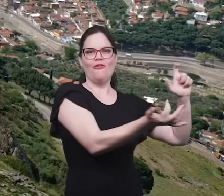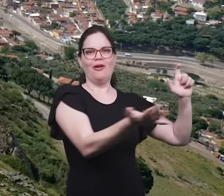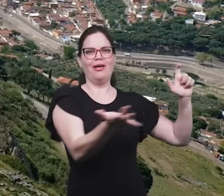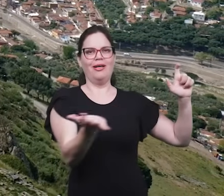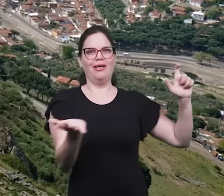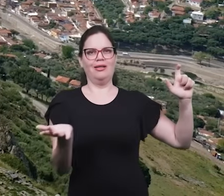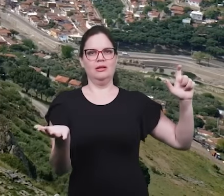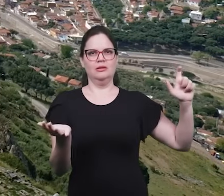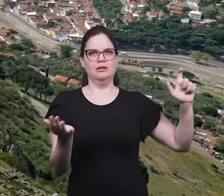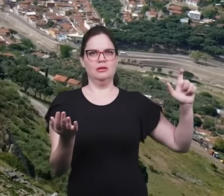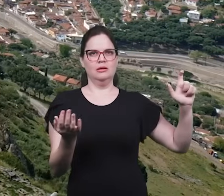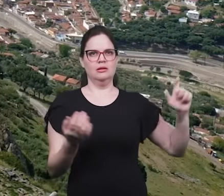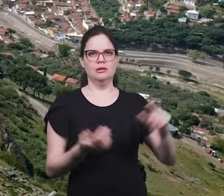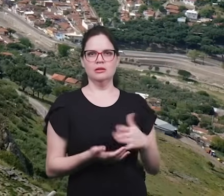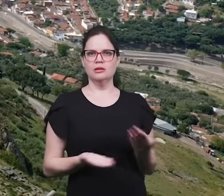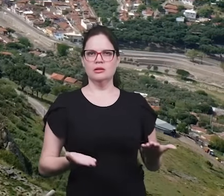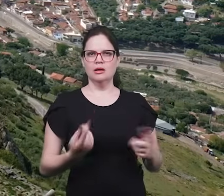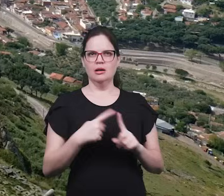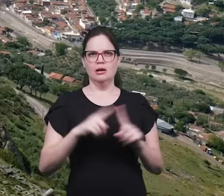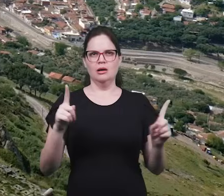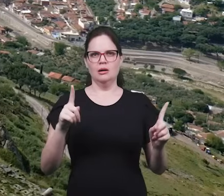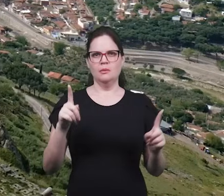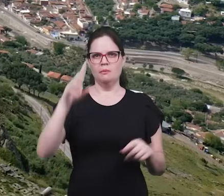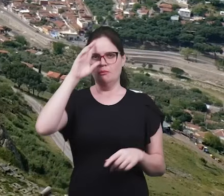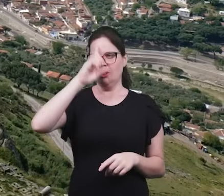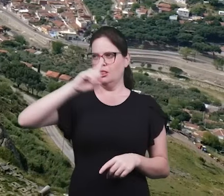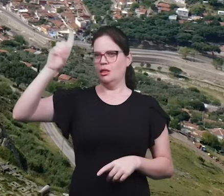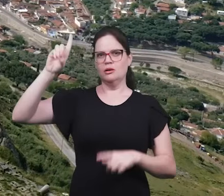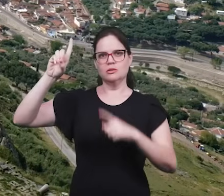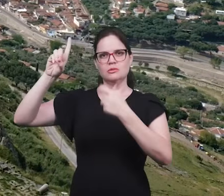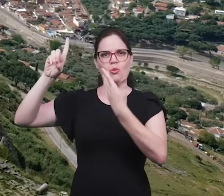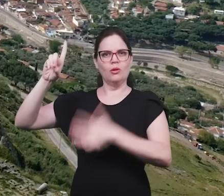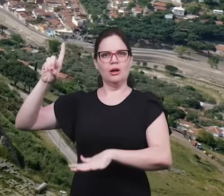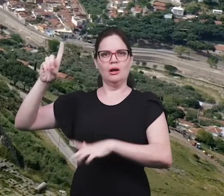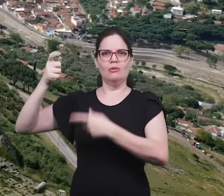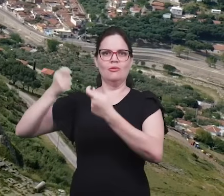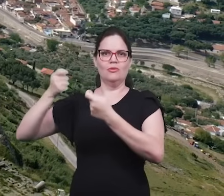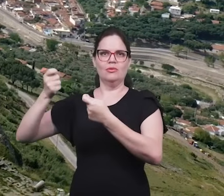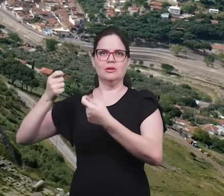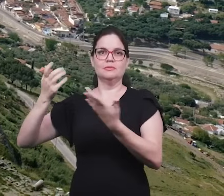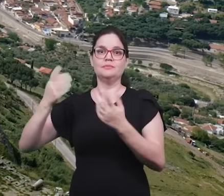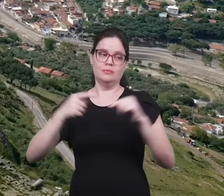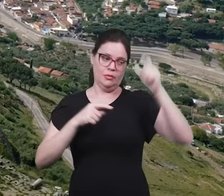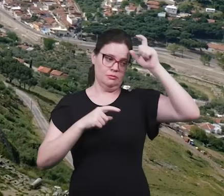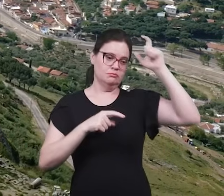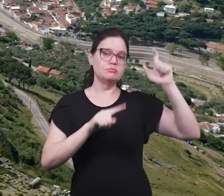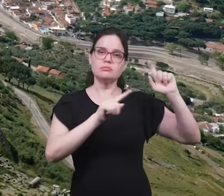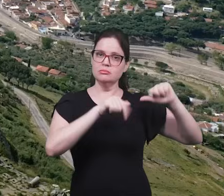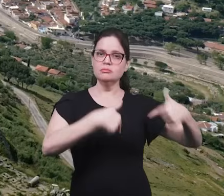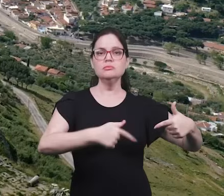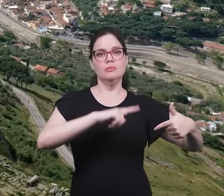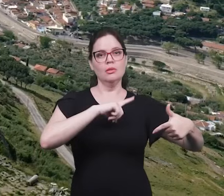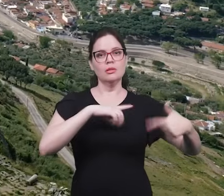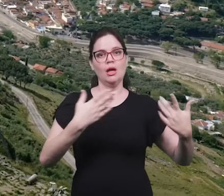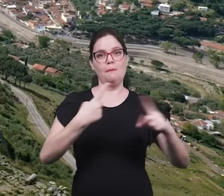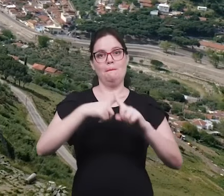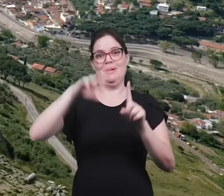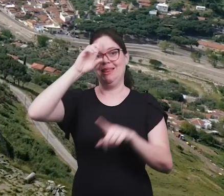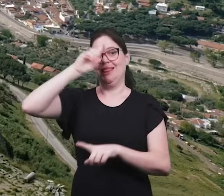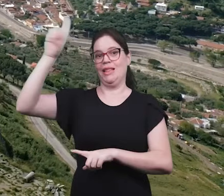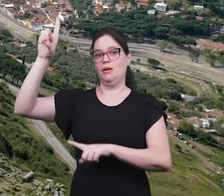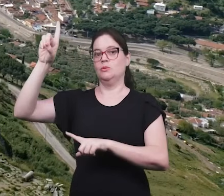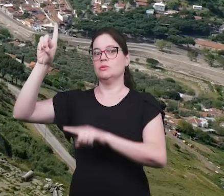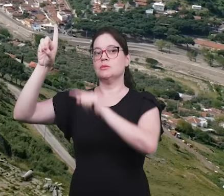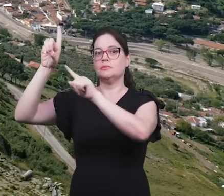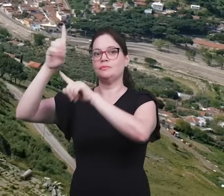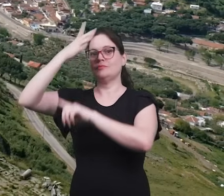governo. E ele diz assim, mas o governo de Deus ninguém está vendo, e o outro também ninguém está vendo, mas está agindo. Só que